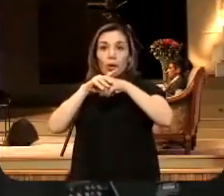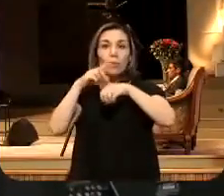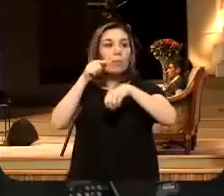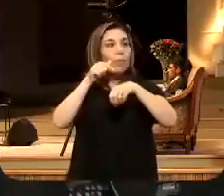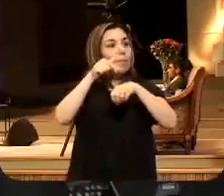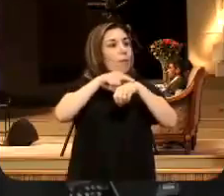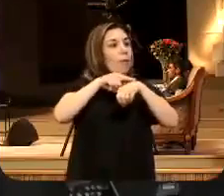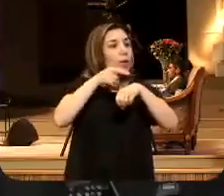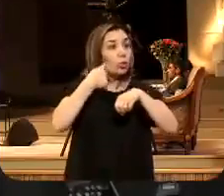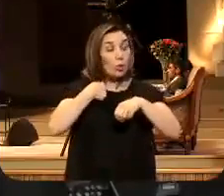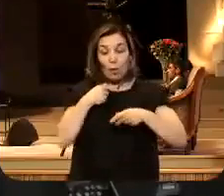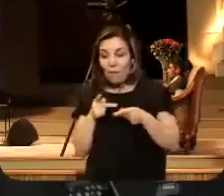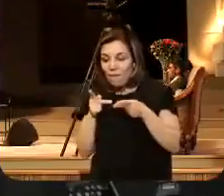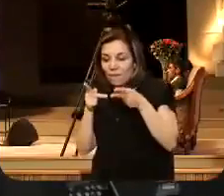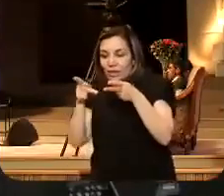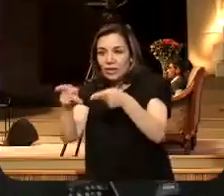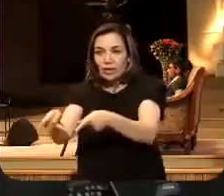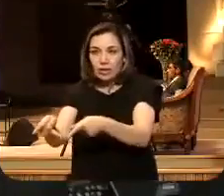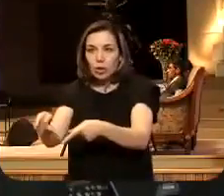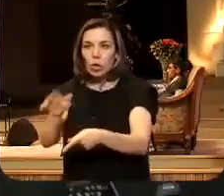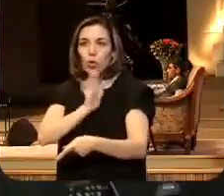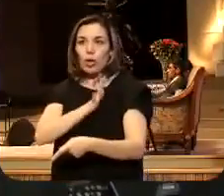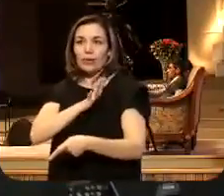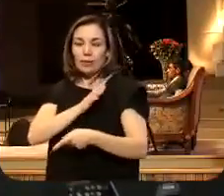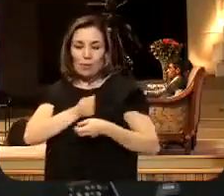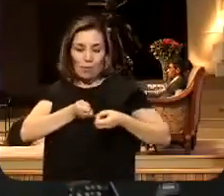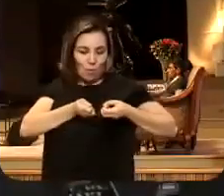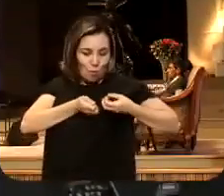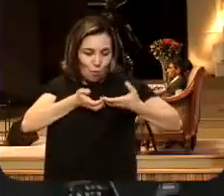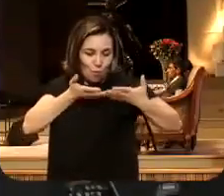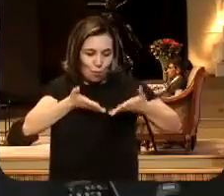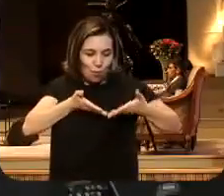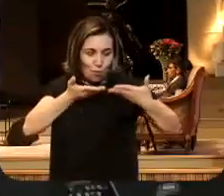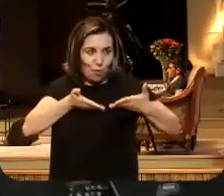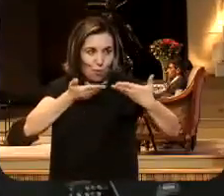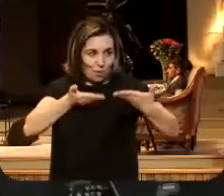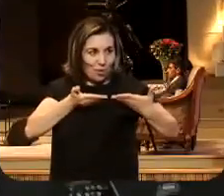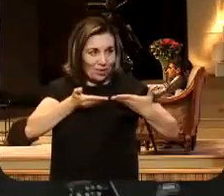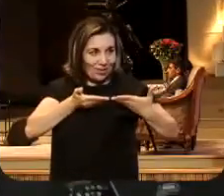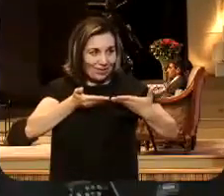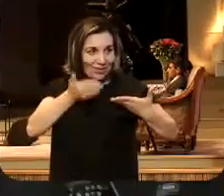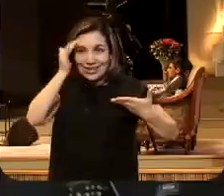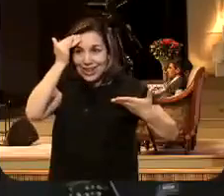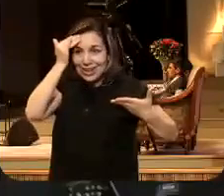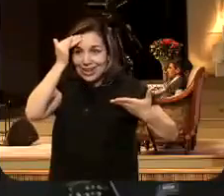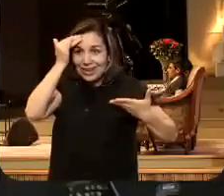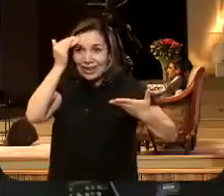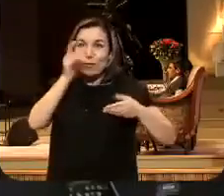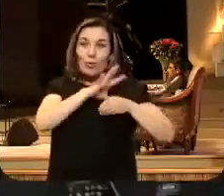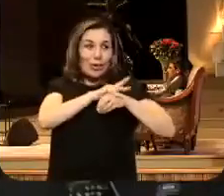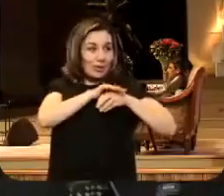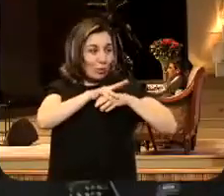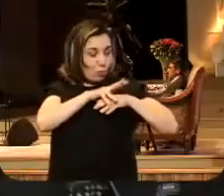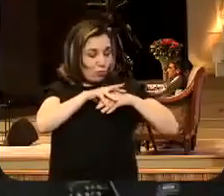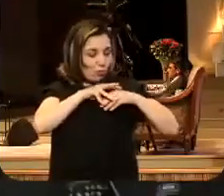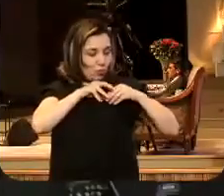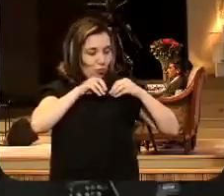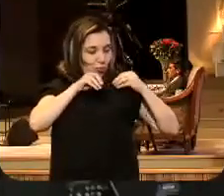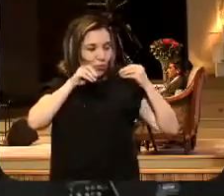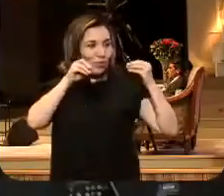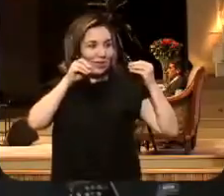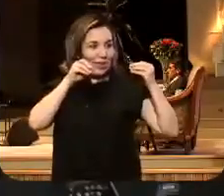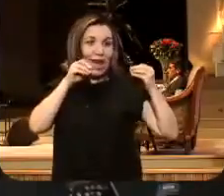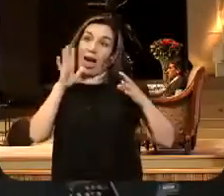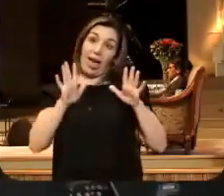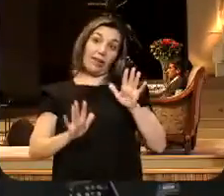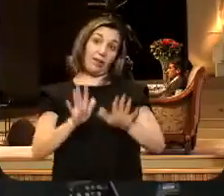em nossa sociedade, quando nós vamos, quando nós nos tornamos solidários. Porque a